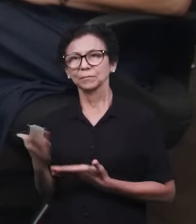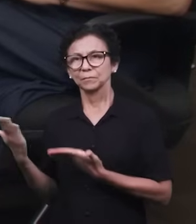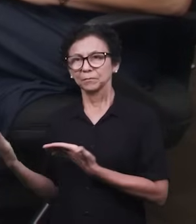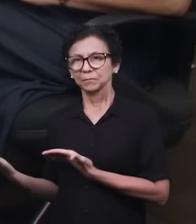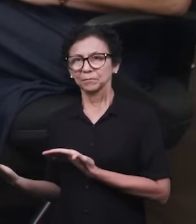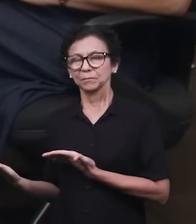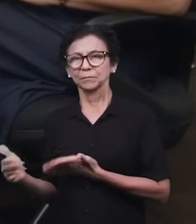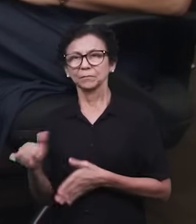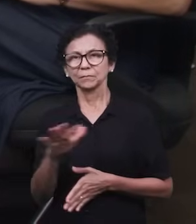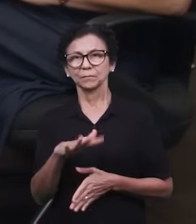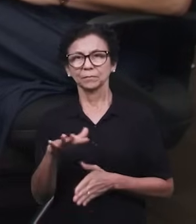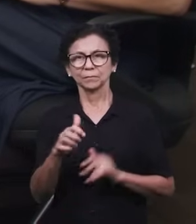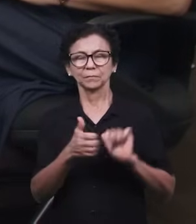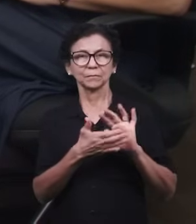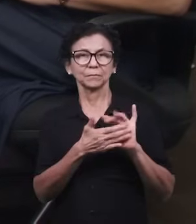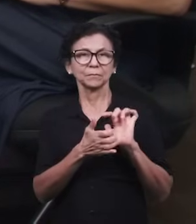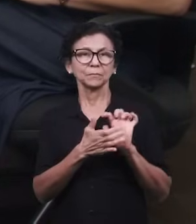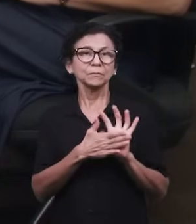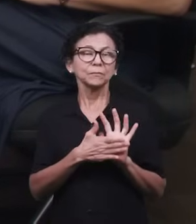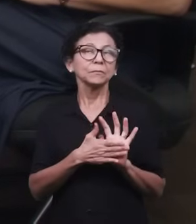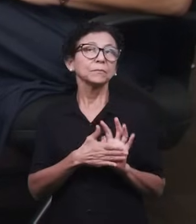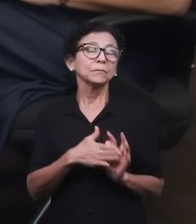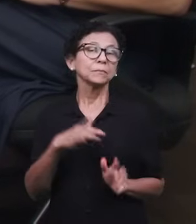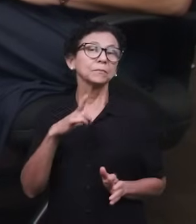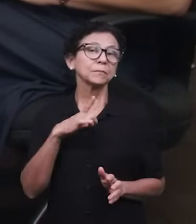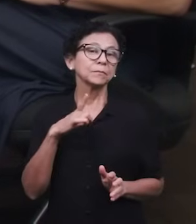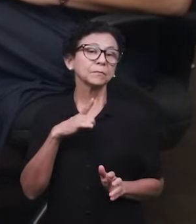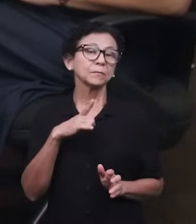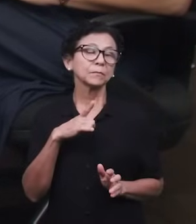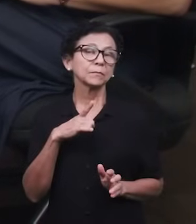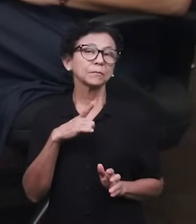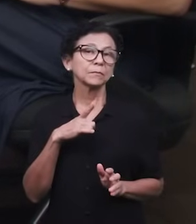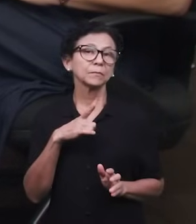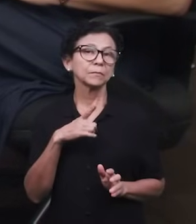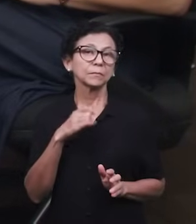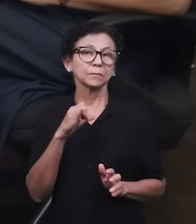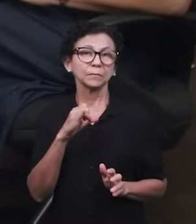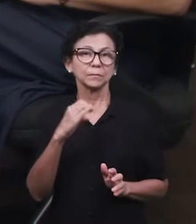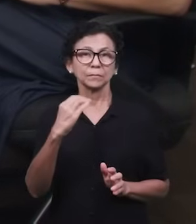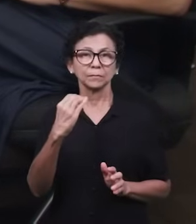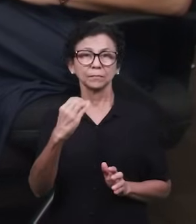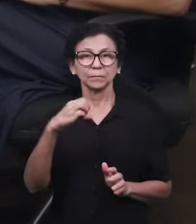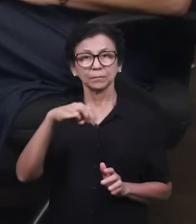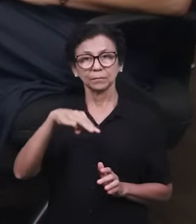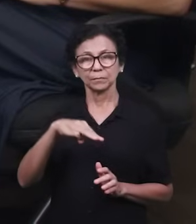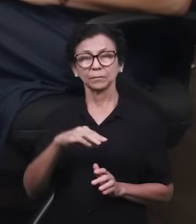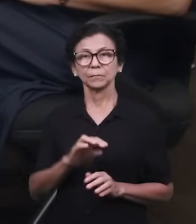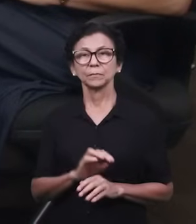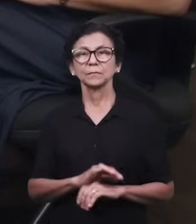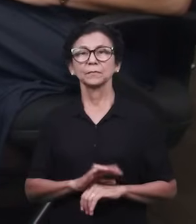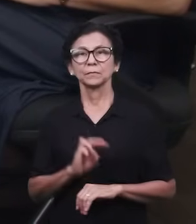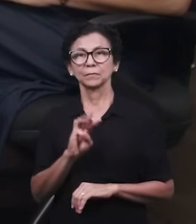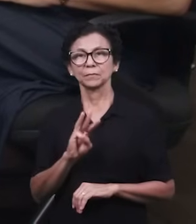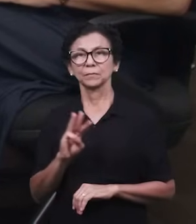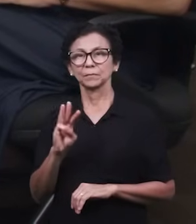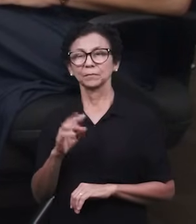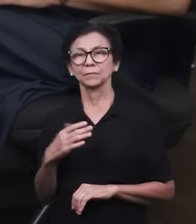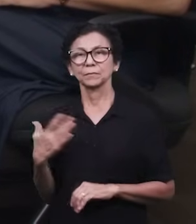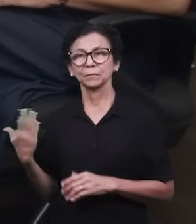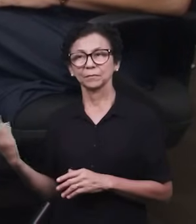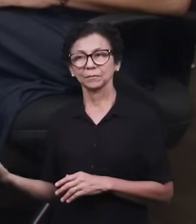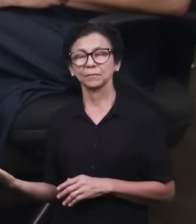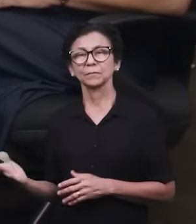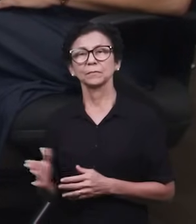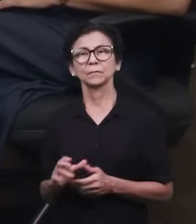site do Departamento de Louvor, e lá nós temos Louvor ICM, é o site. E lá